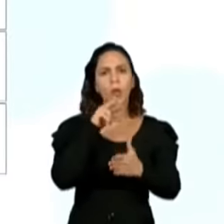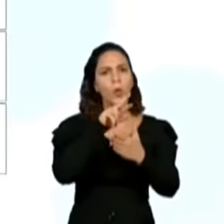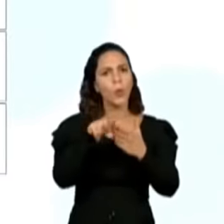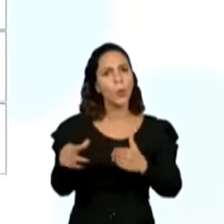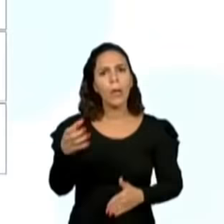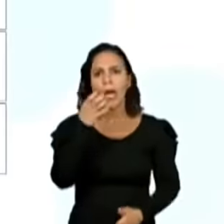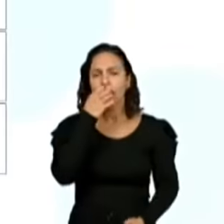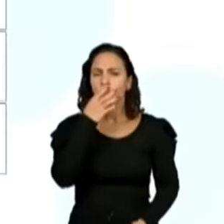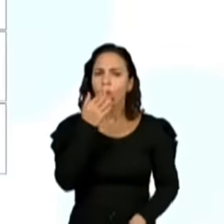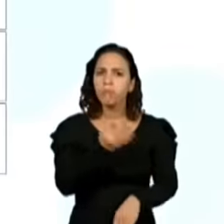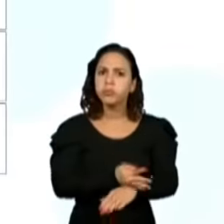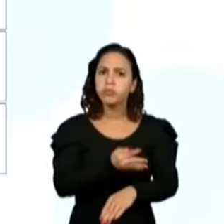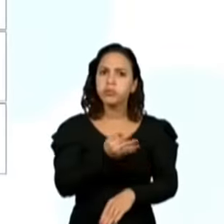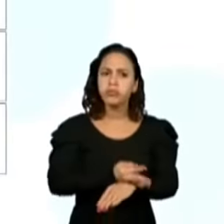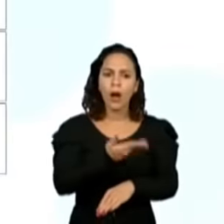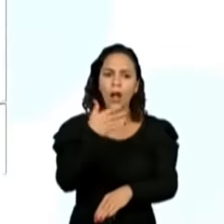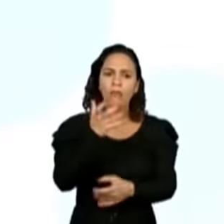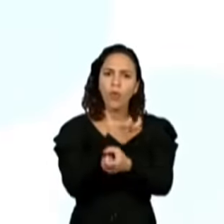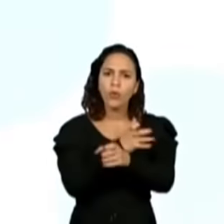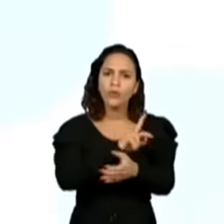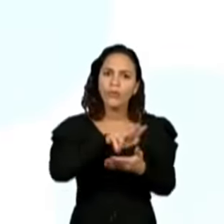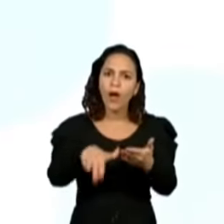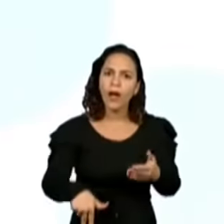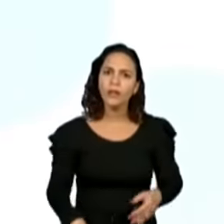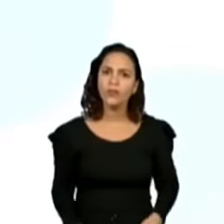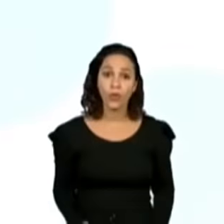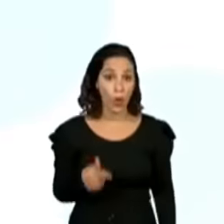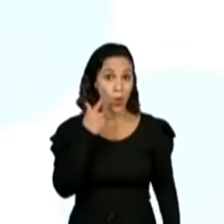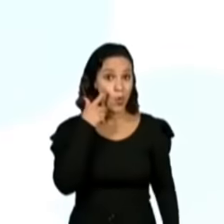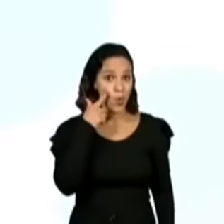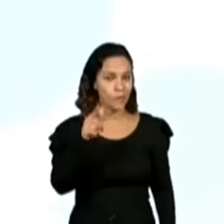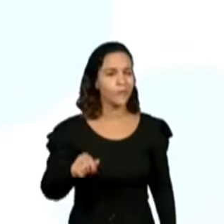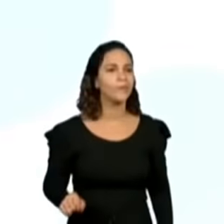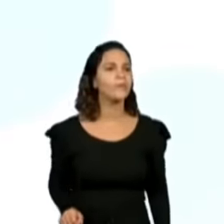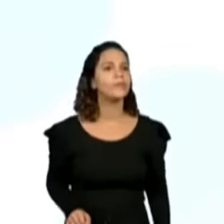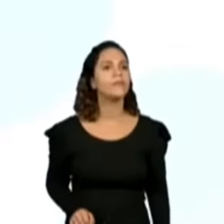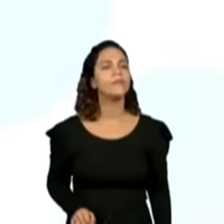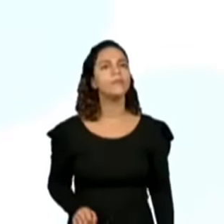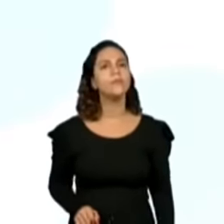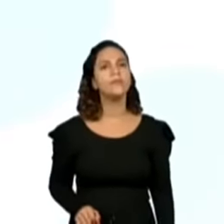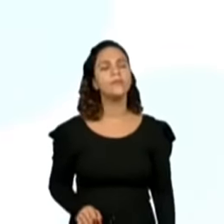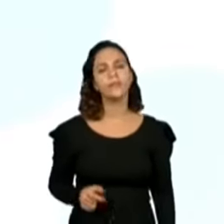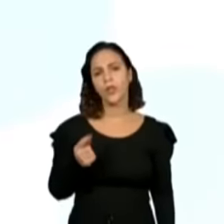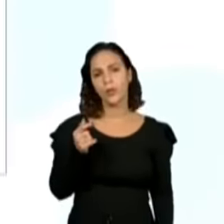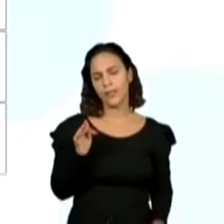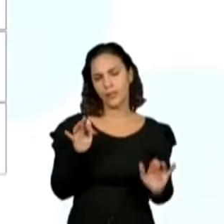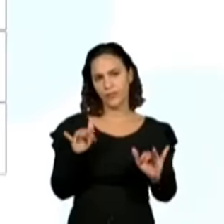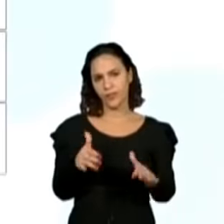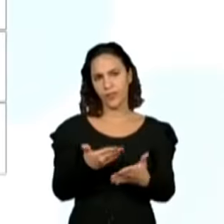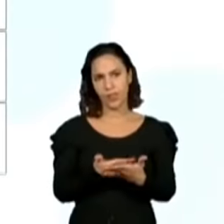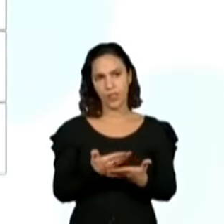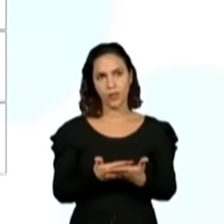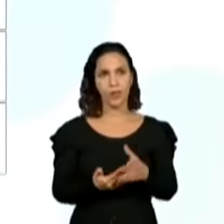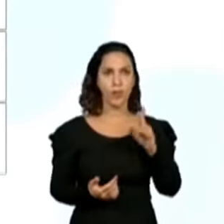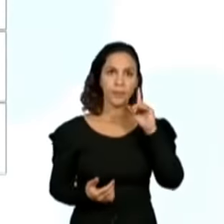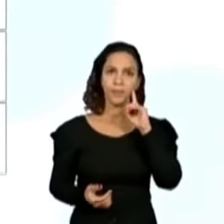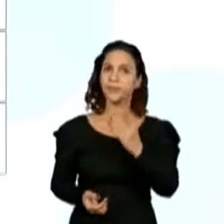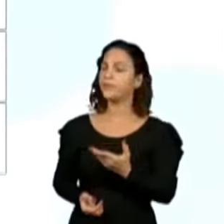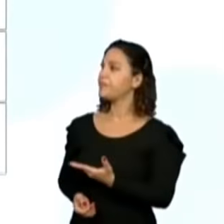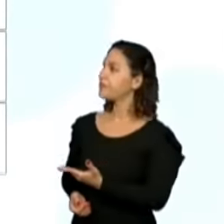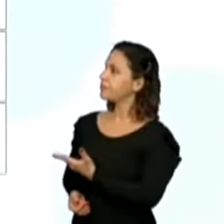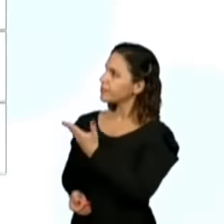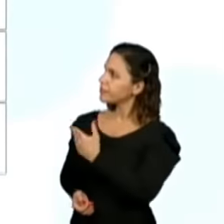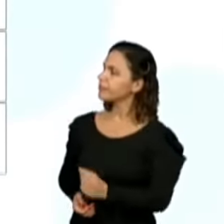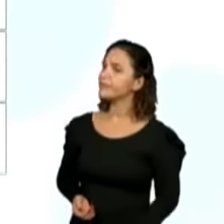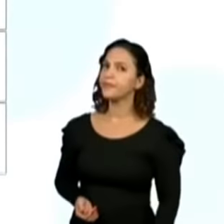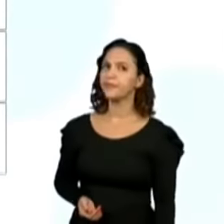lá. Voltarei para a tela anterior. Faremos a leitura rapidamente no final desta aula, retomando. Oi, oi, oi. Os